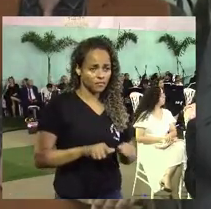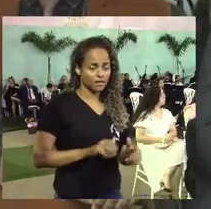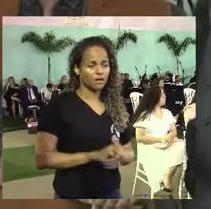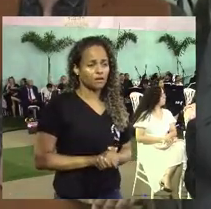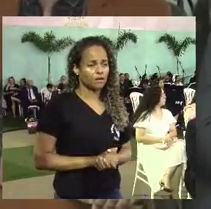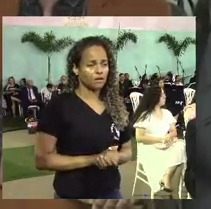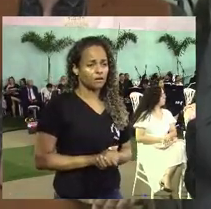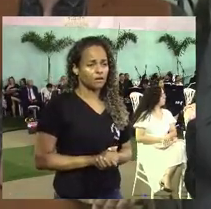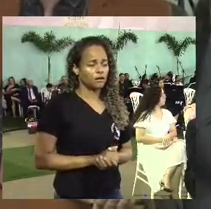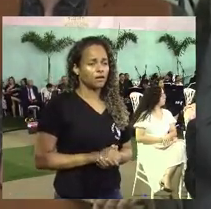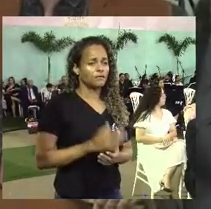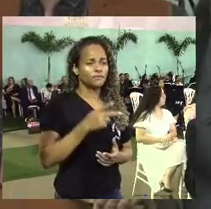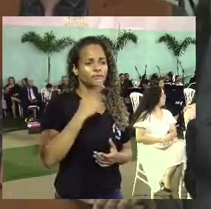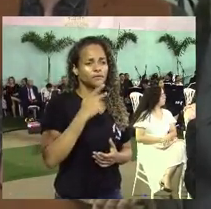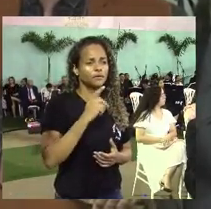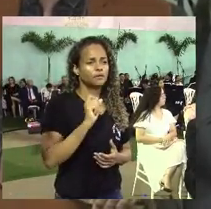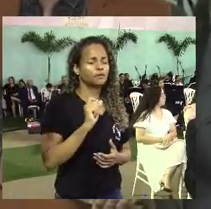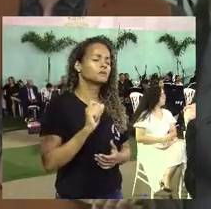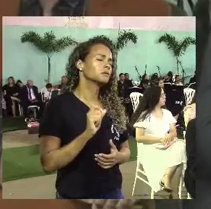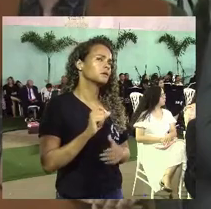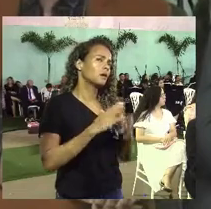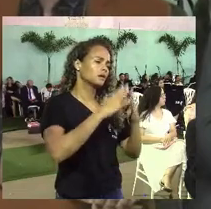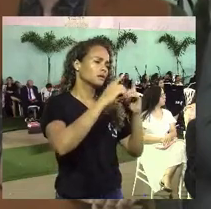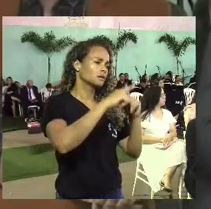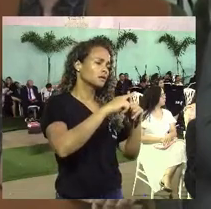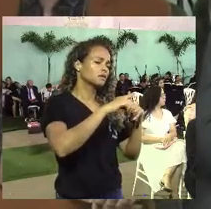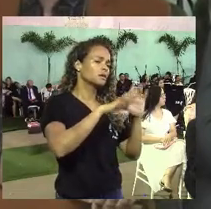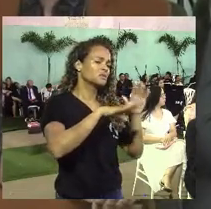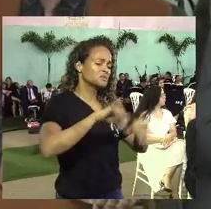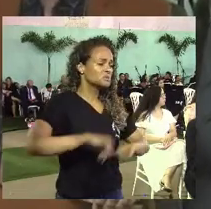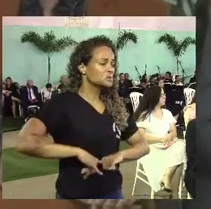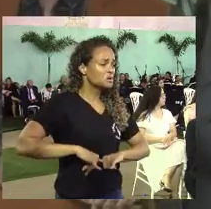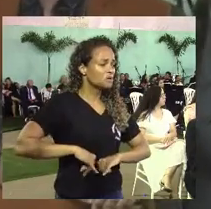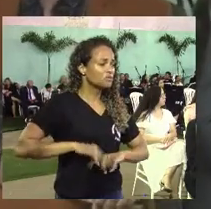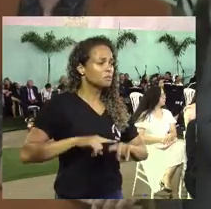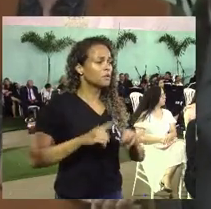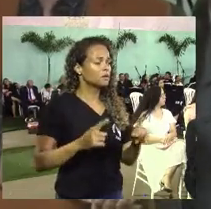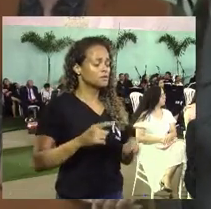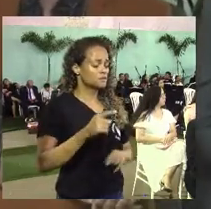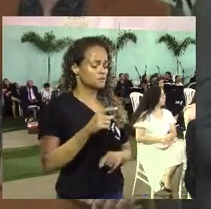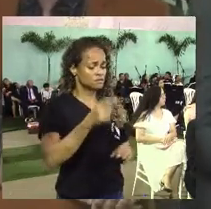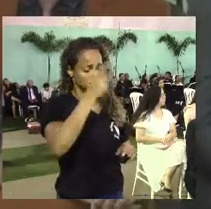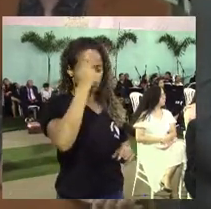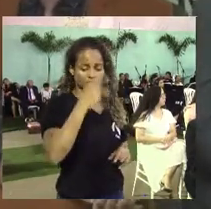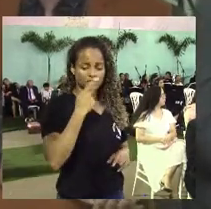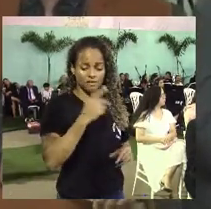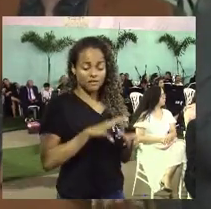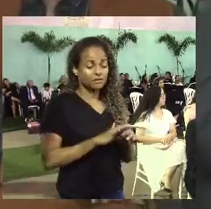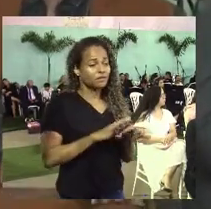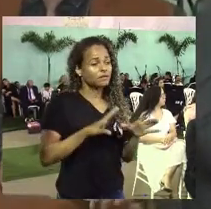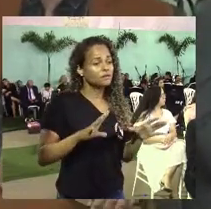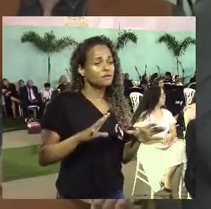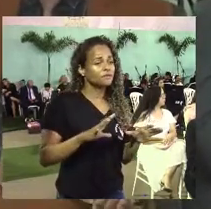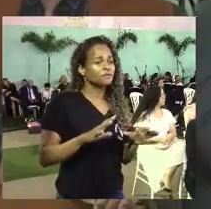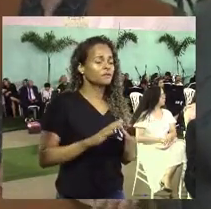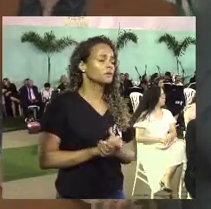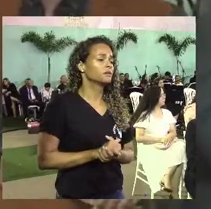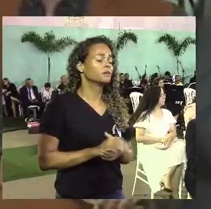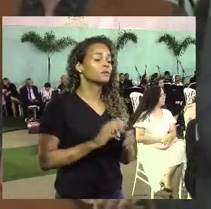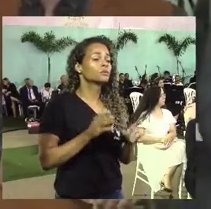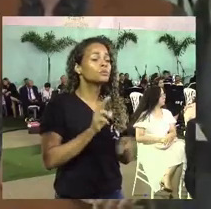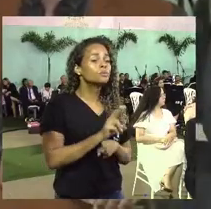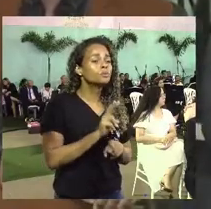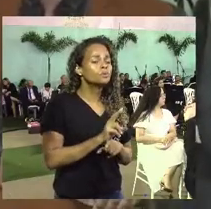a igreja perseguida e os apóstolos não disseram o Senhor livra-nos das tuas ameaças senhor não ele